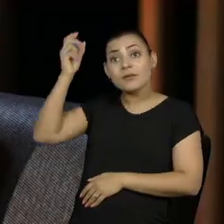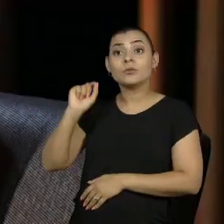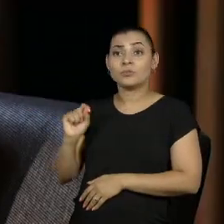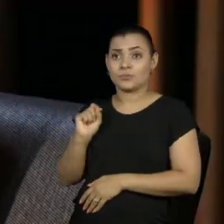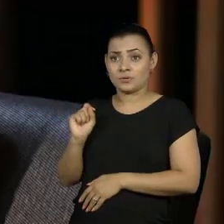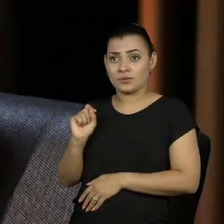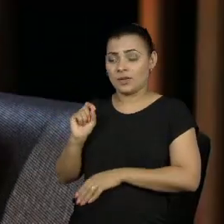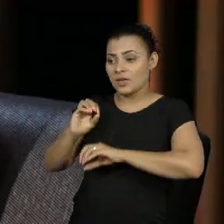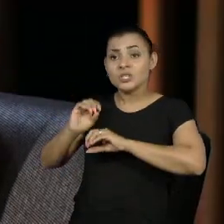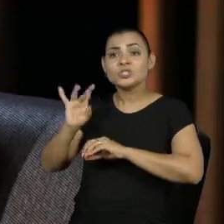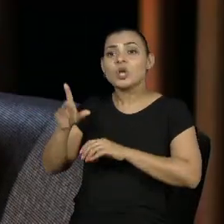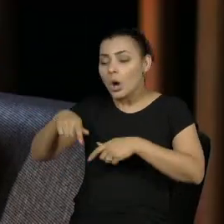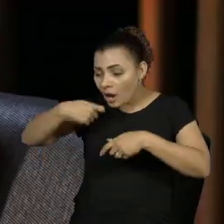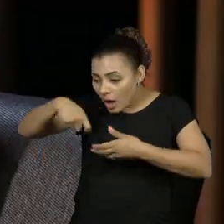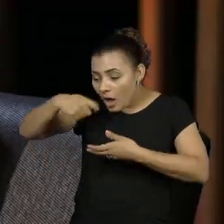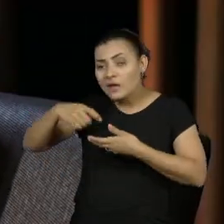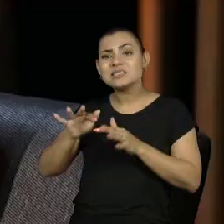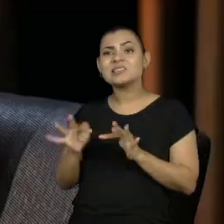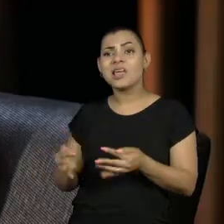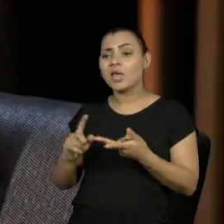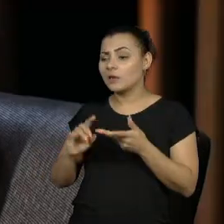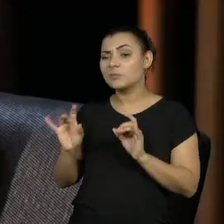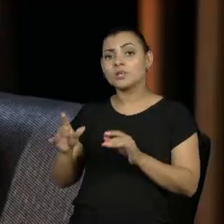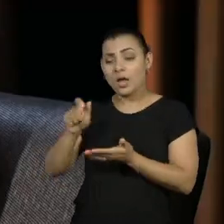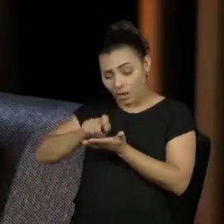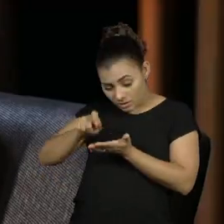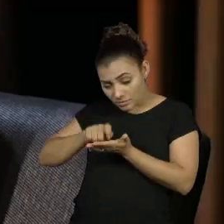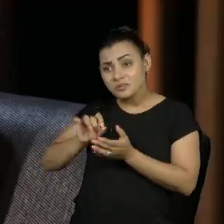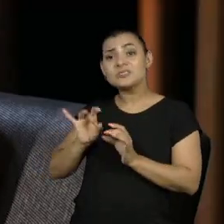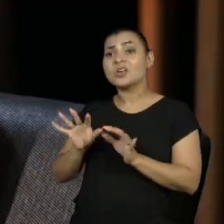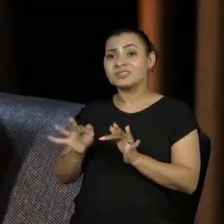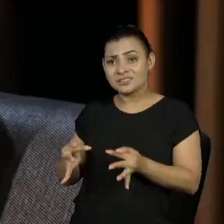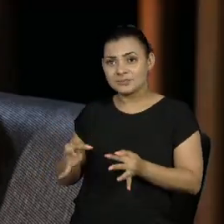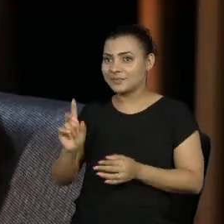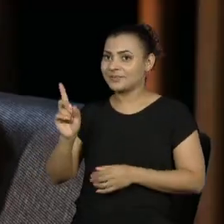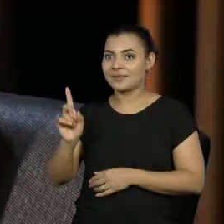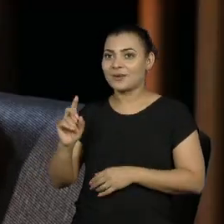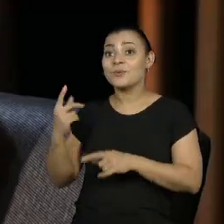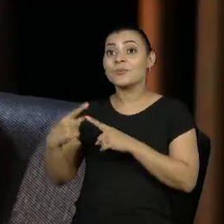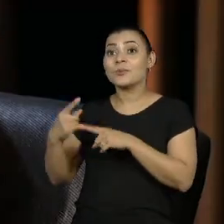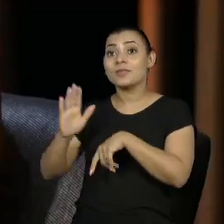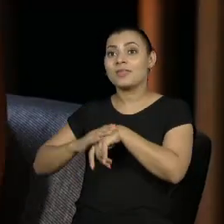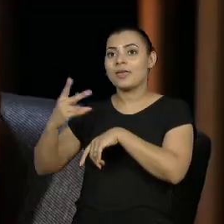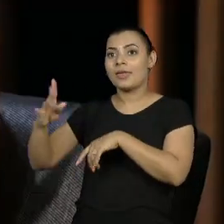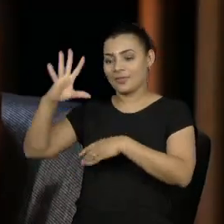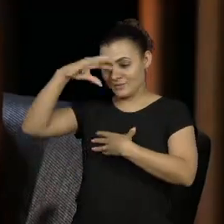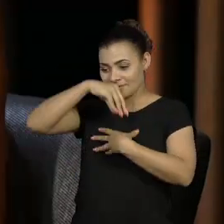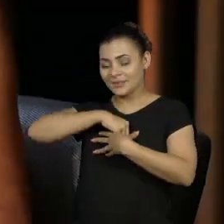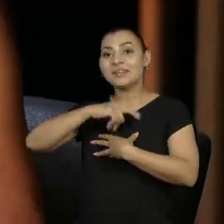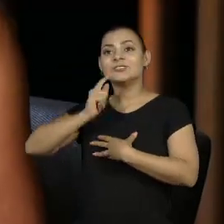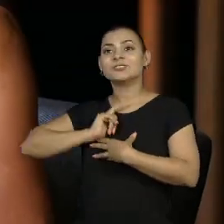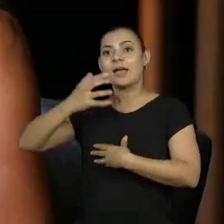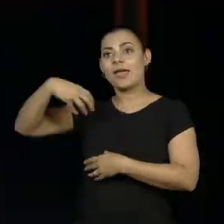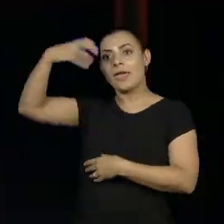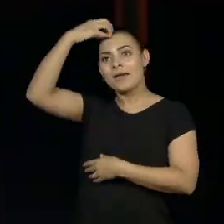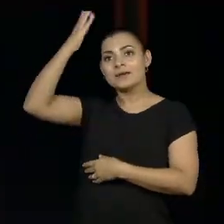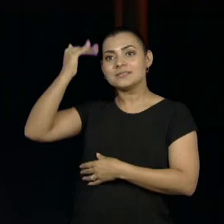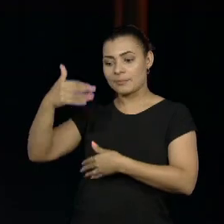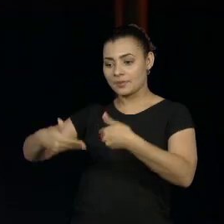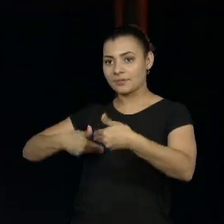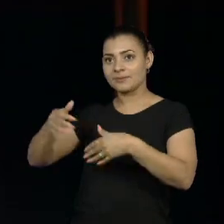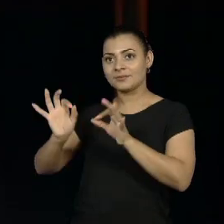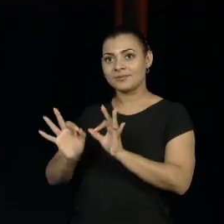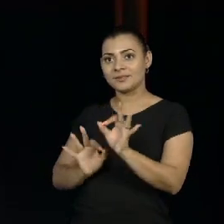lição é só uma lição nunca uma refeição é só uma reflexão nunca uma anotação no caderno porque ele já essa dupla fez ou duplo o corpo do ver o que